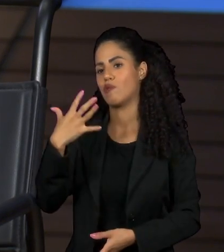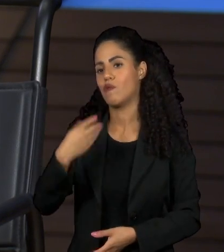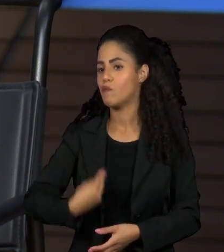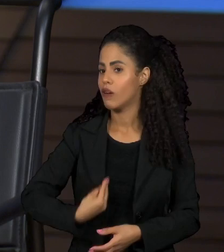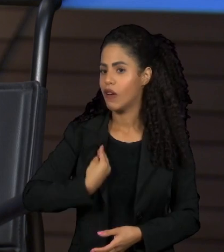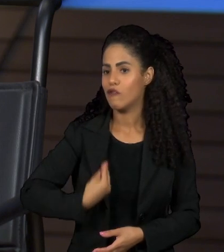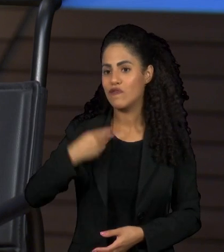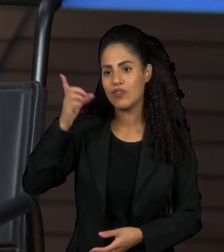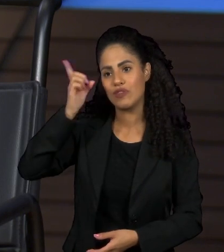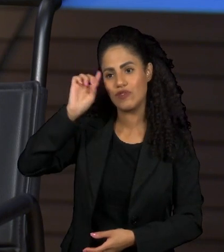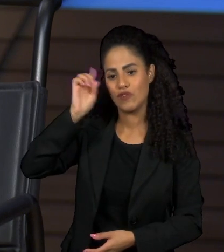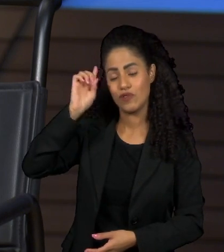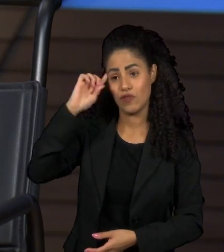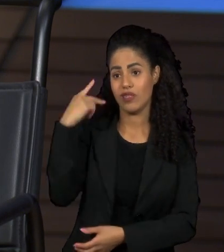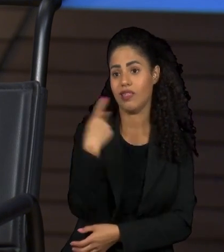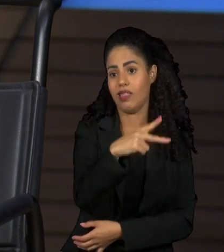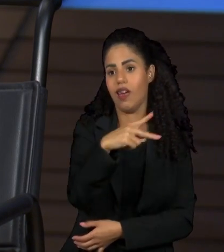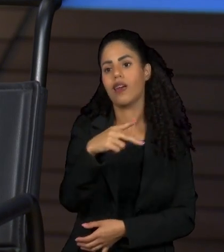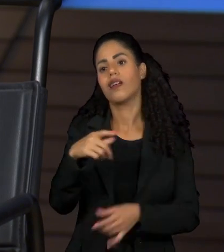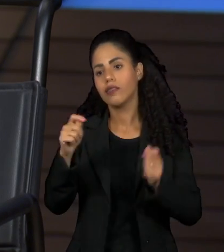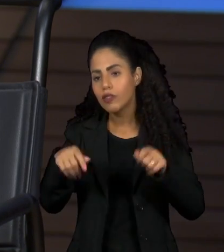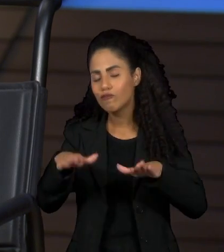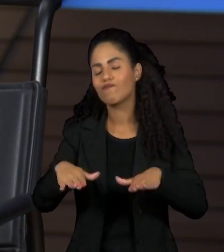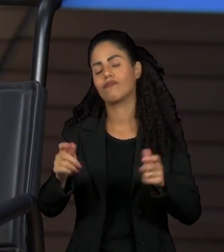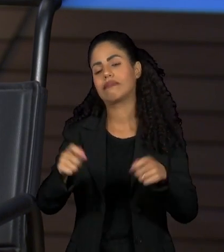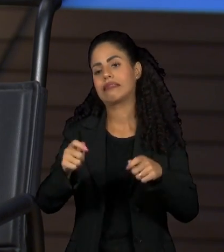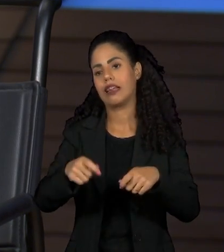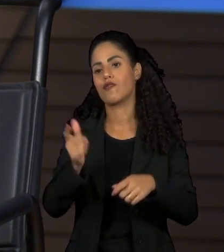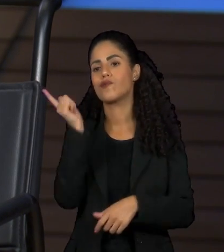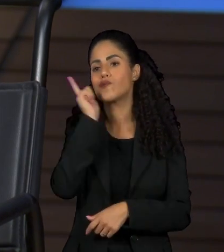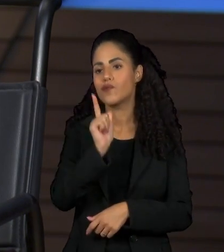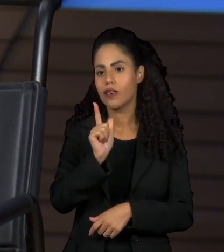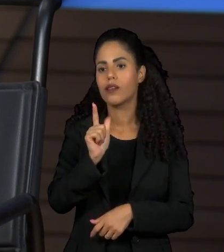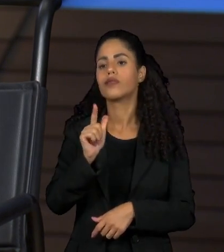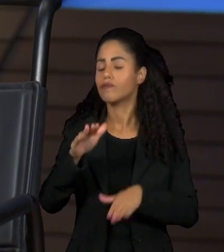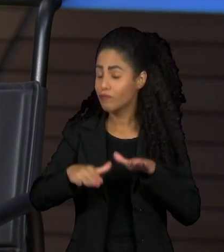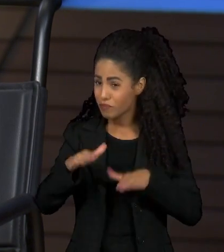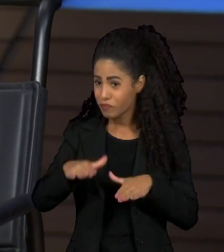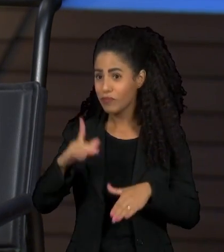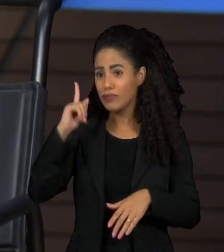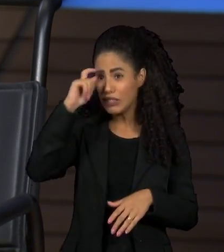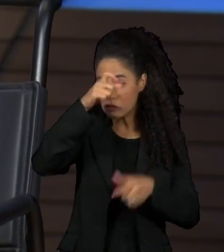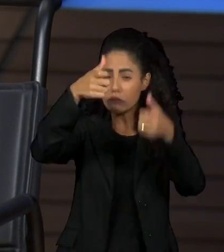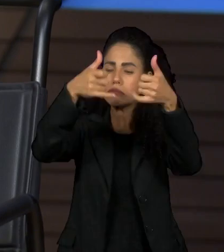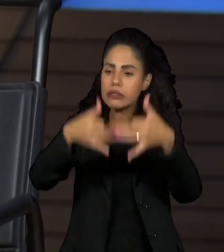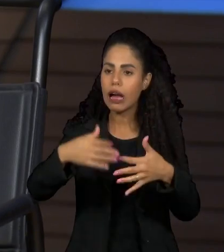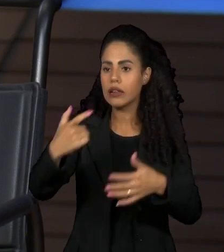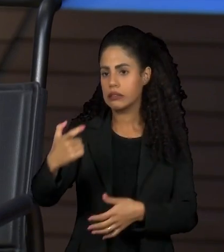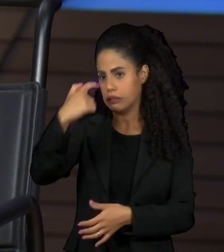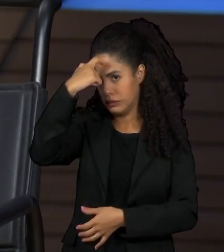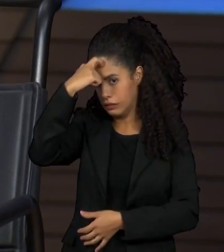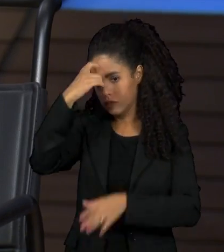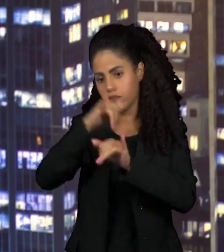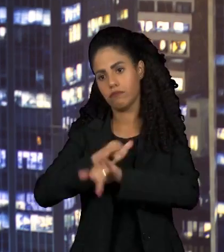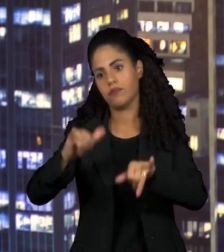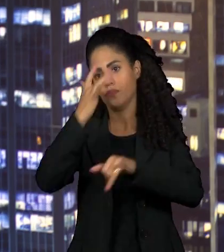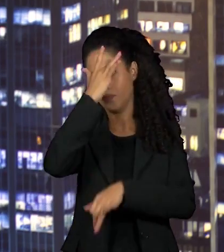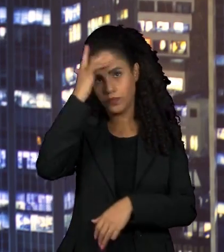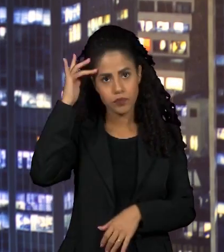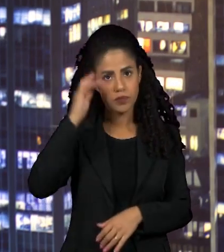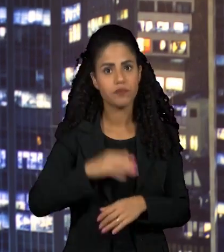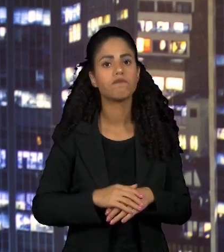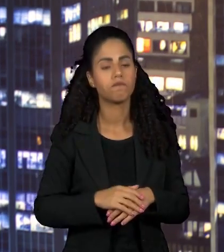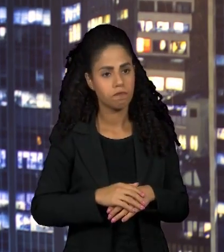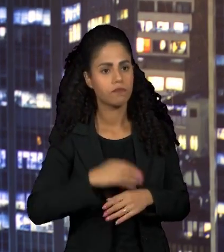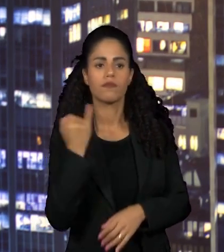quando a gente traz aí um problema que é praticamente invisível, é mais difícil ainda também da gente trazer essa consciência maior para o consumidor. Claro, vocês colocaram um